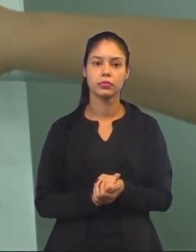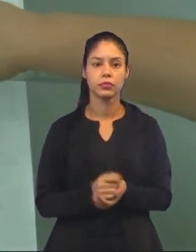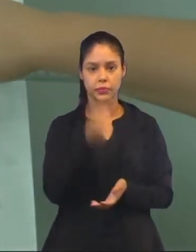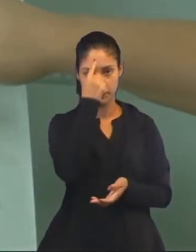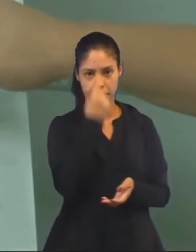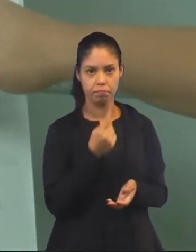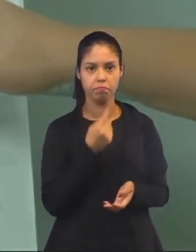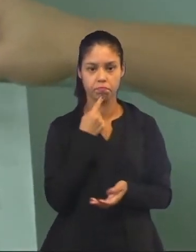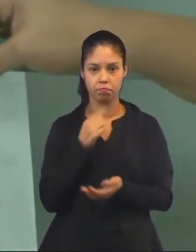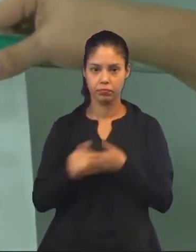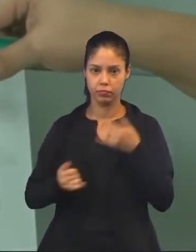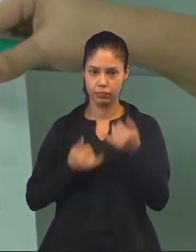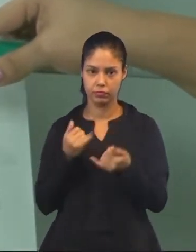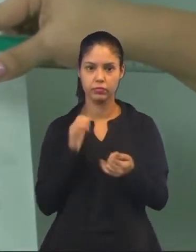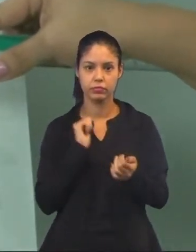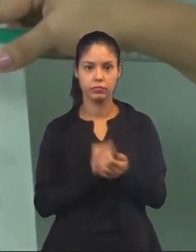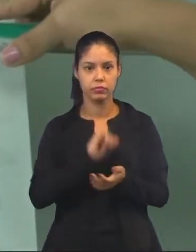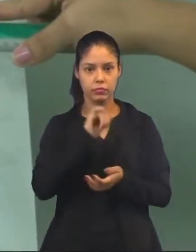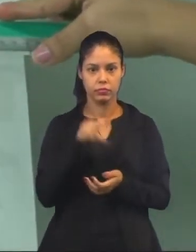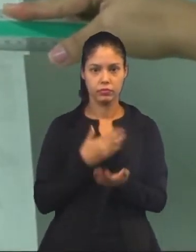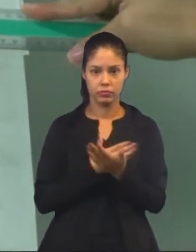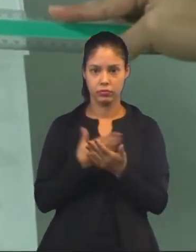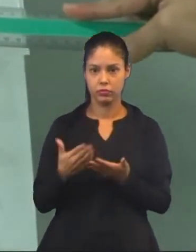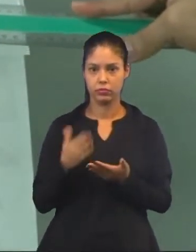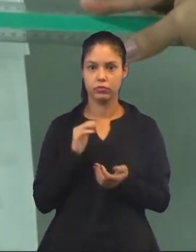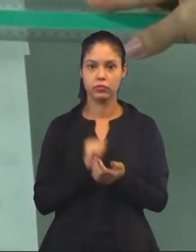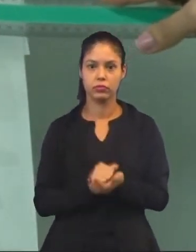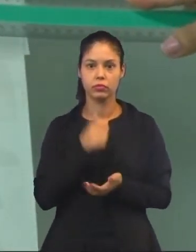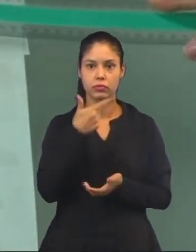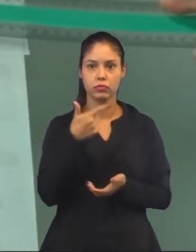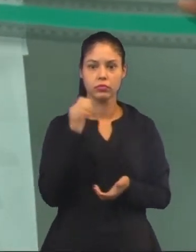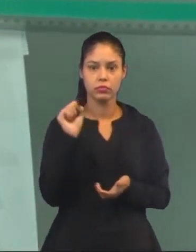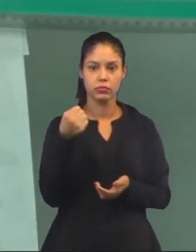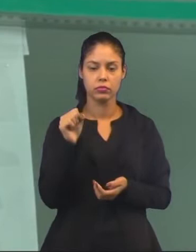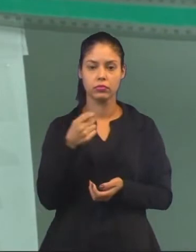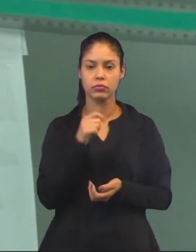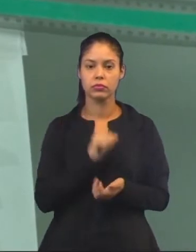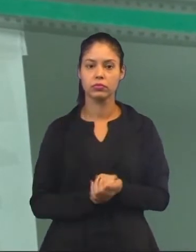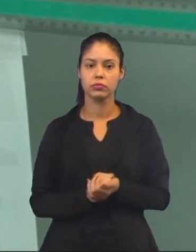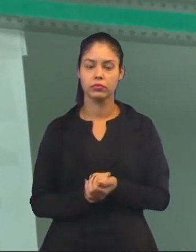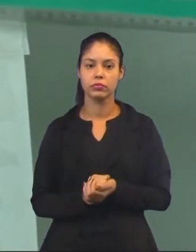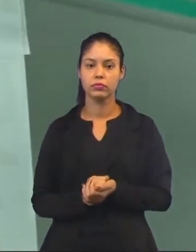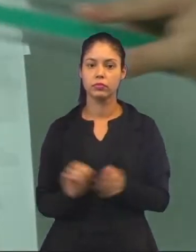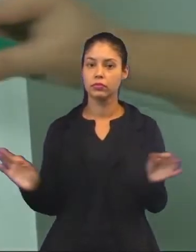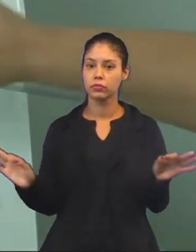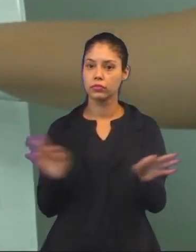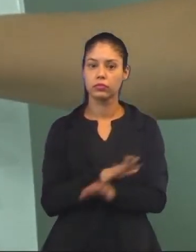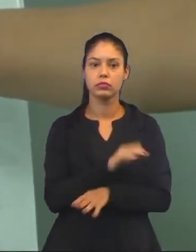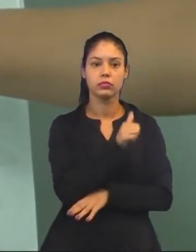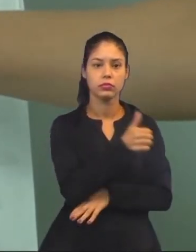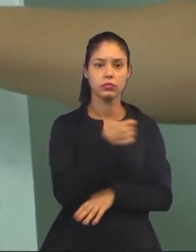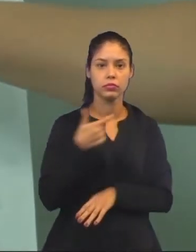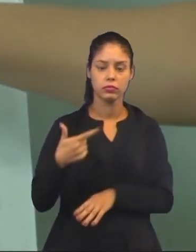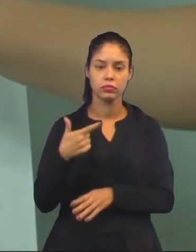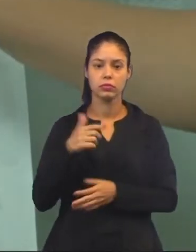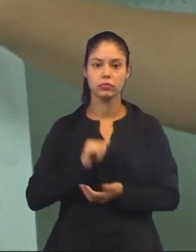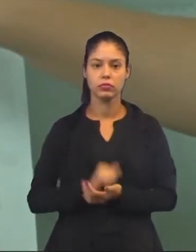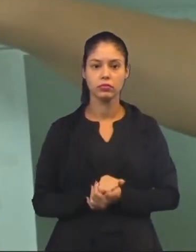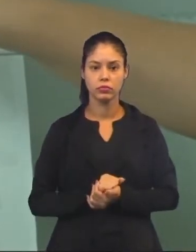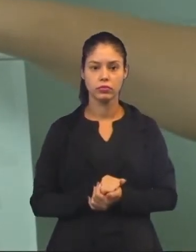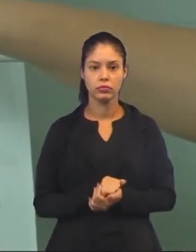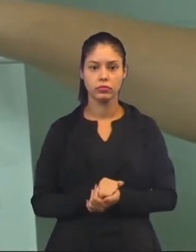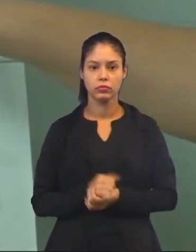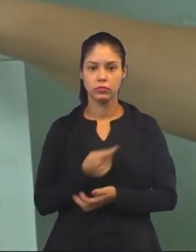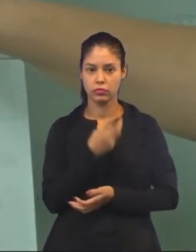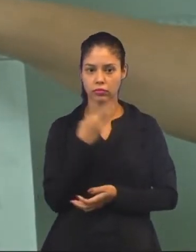Em um jogo de figurinhas, José iniciou o jogo com 28 figurinhas e terminou